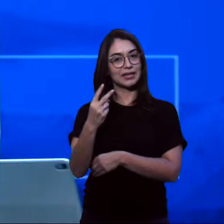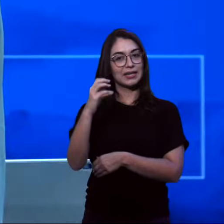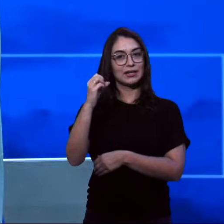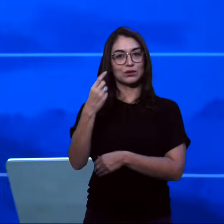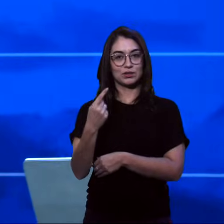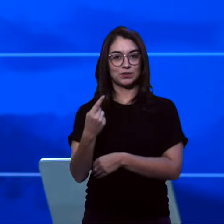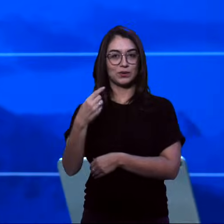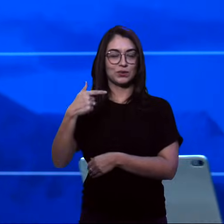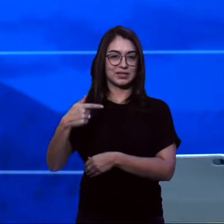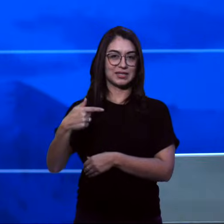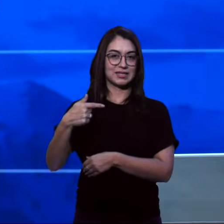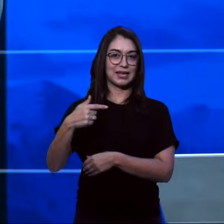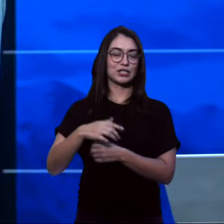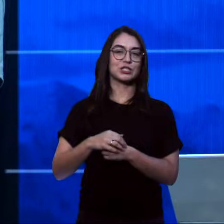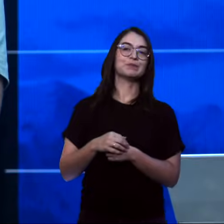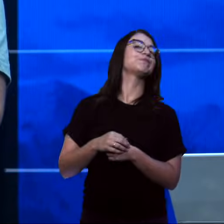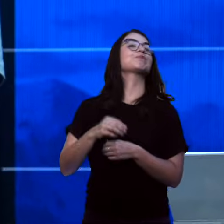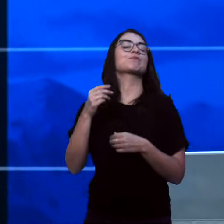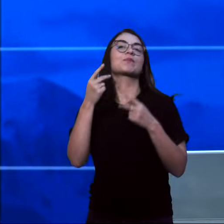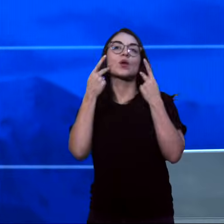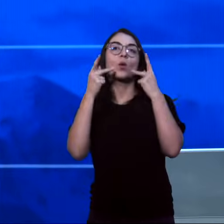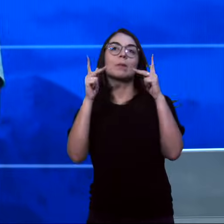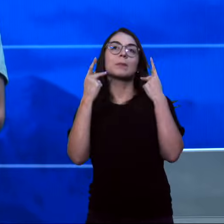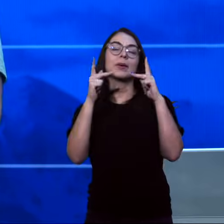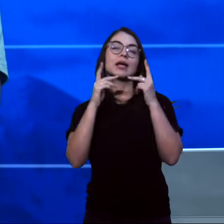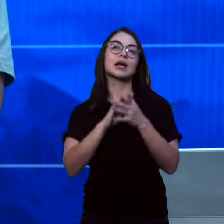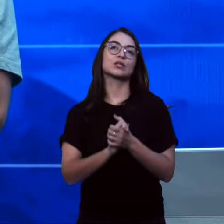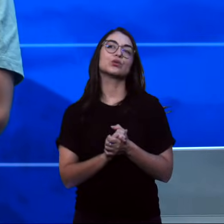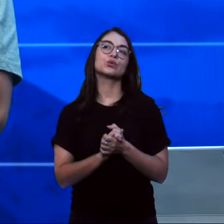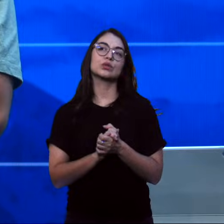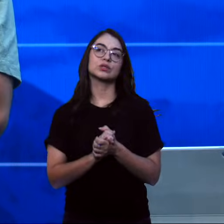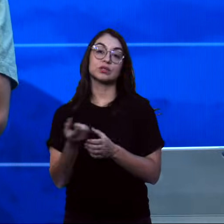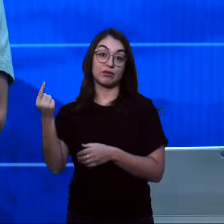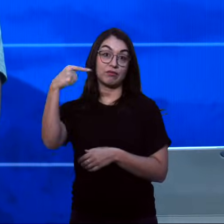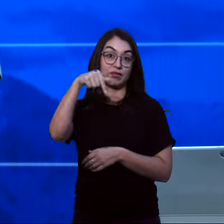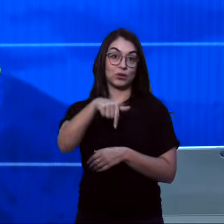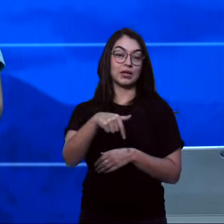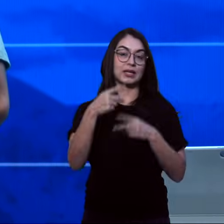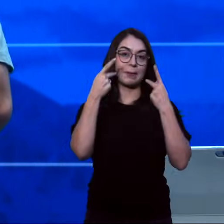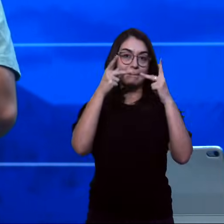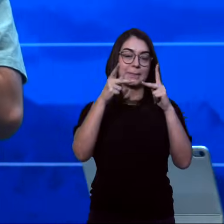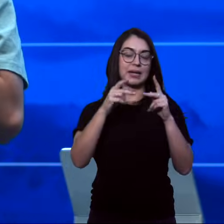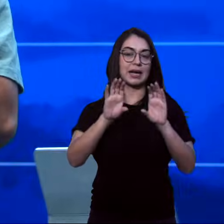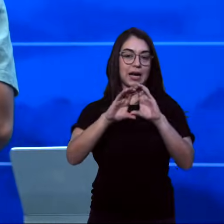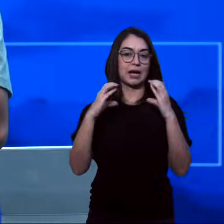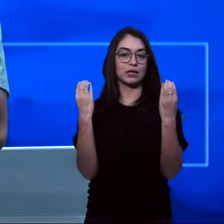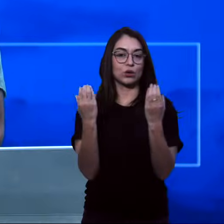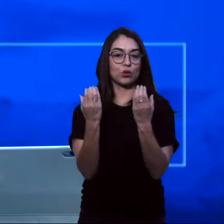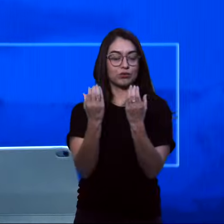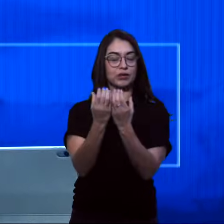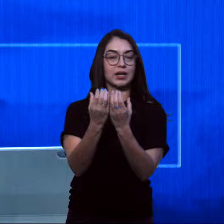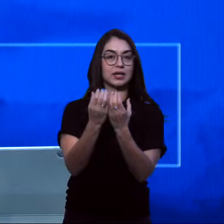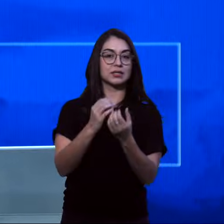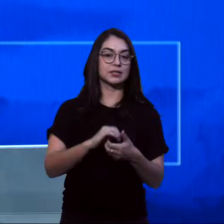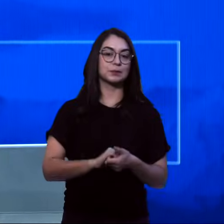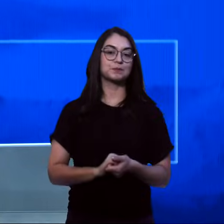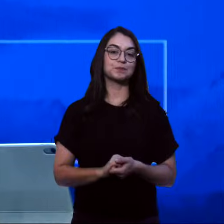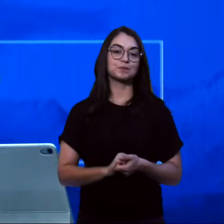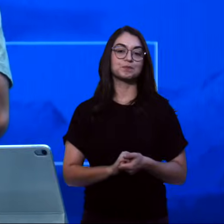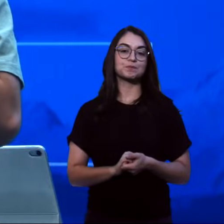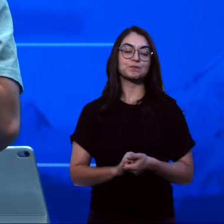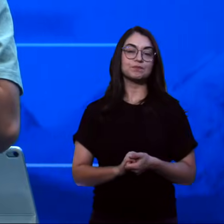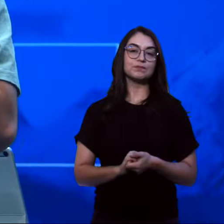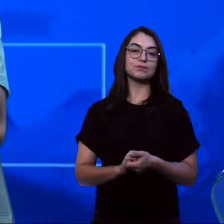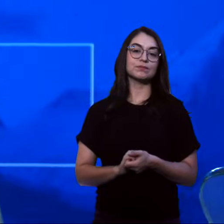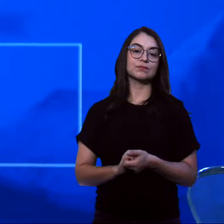gente não conhecia ele. E ele, sem saber de nada do que a gente estava vivendo, a gente já tinha vivido um culto no estádio, foi o